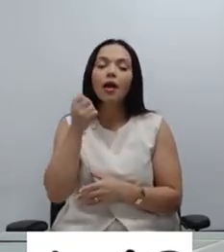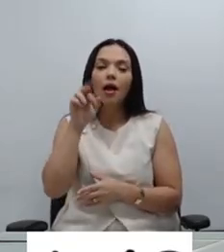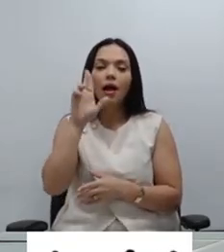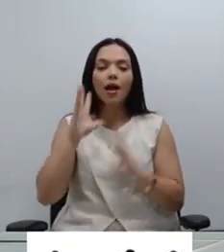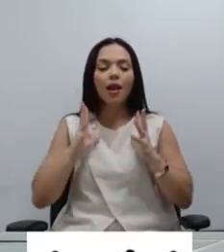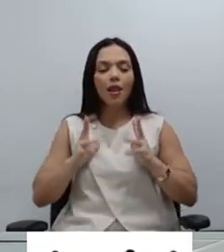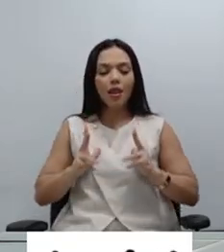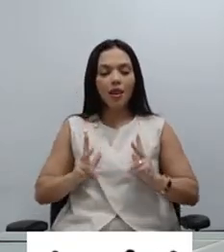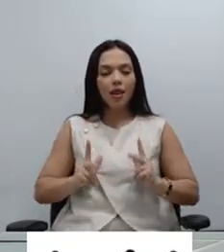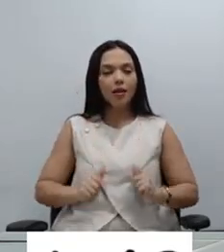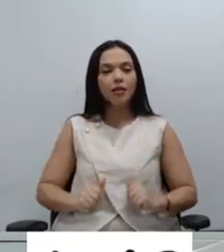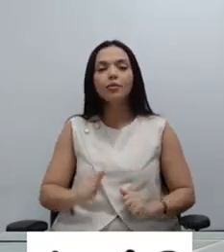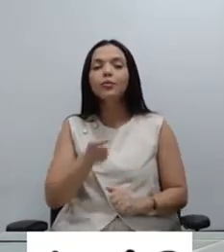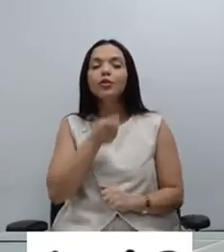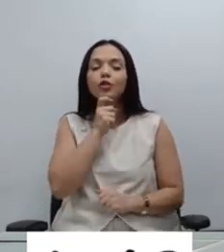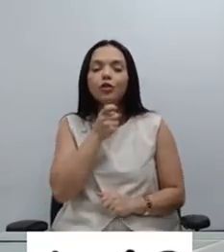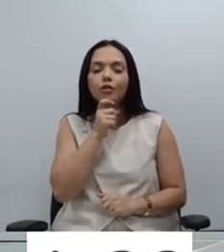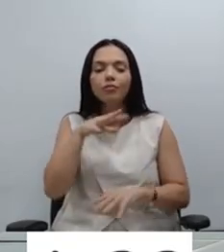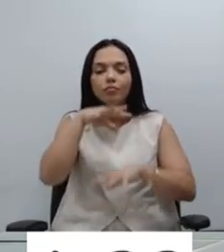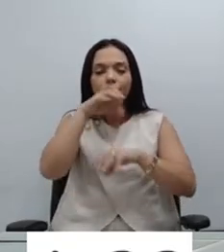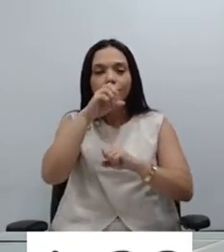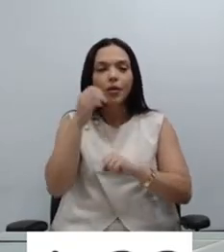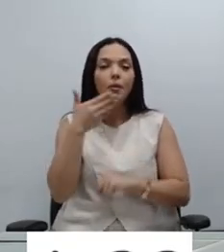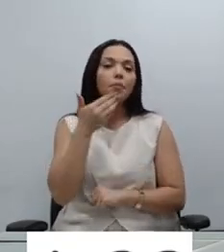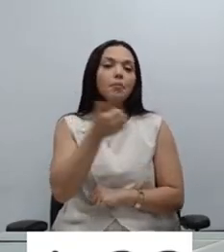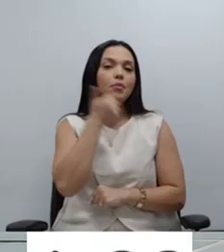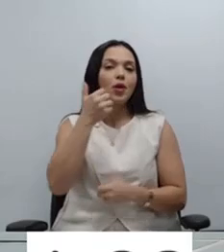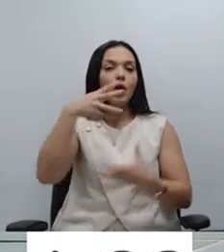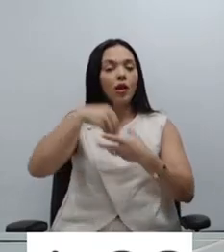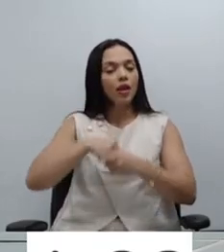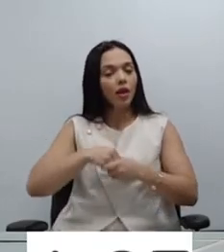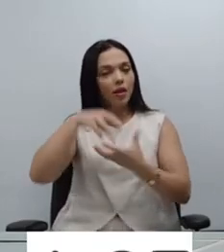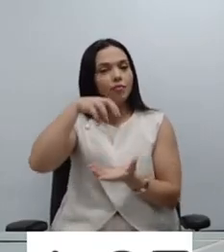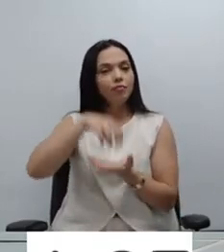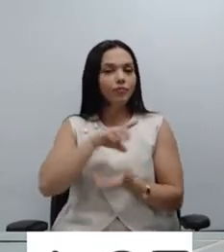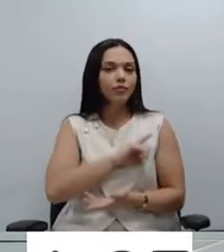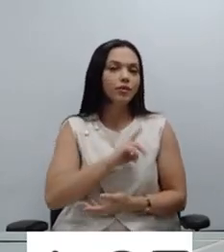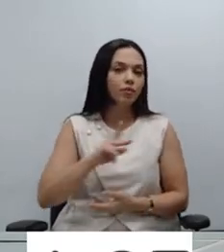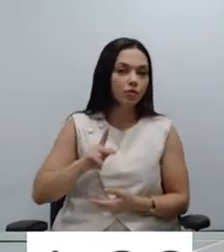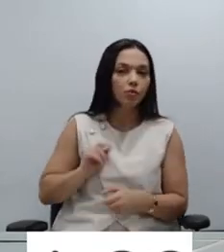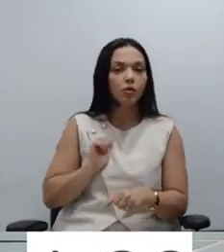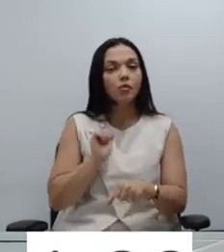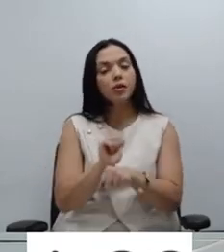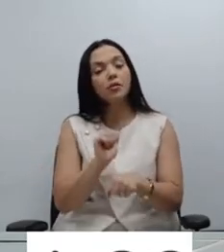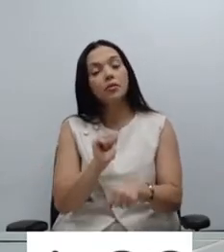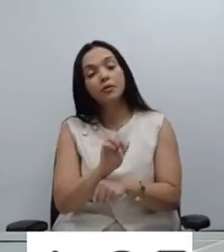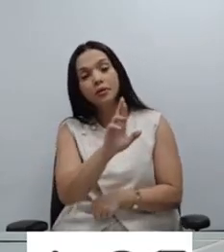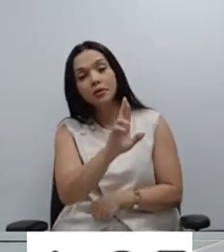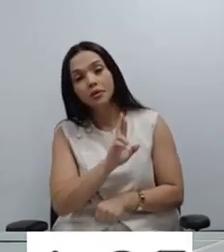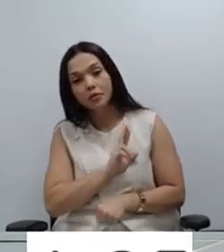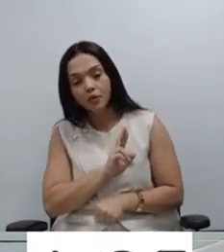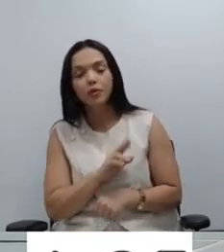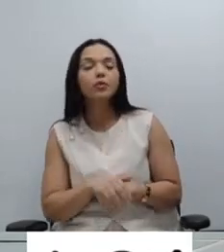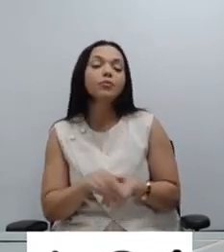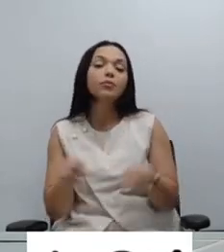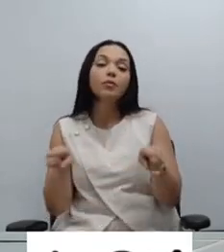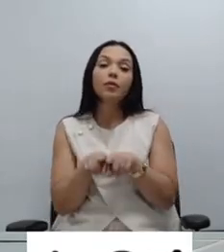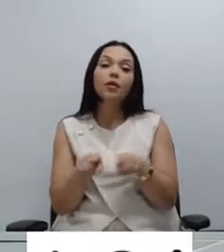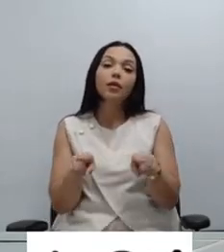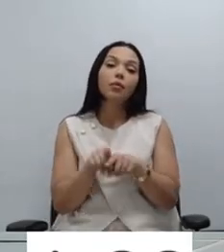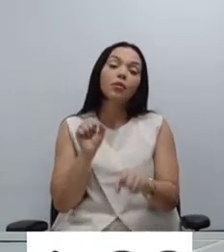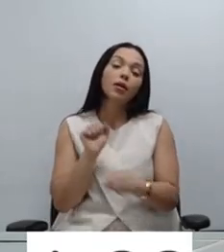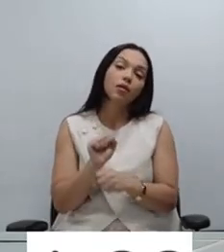das unidades, desculpa. Aguardamos o posicionamento da administração superior sobre esta questão e resposta ao nosso ofício. Também aguardamos o retorno